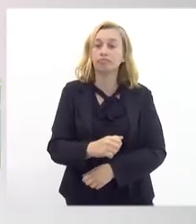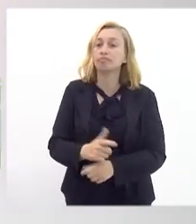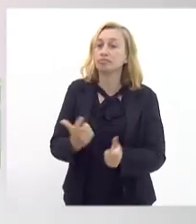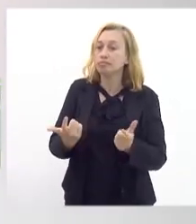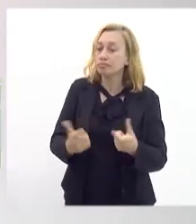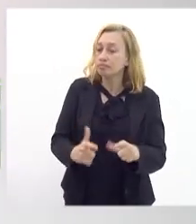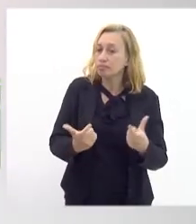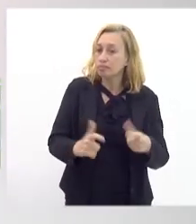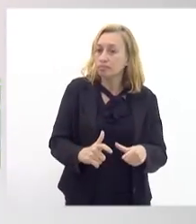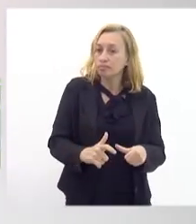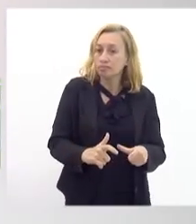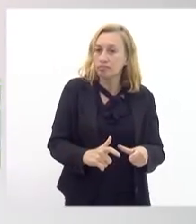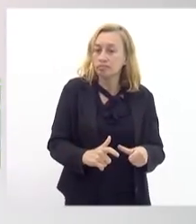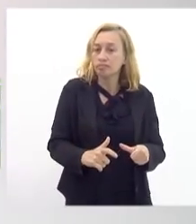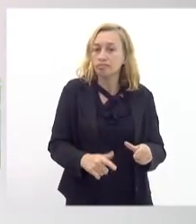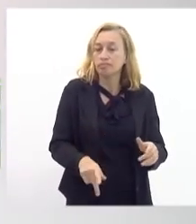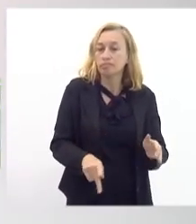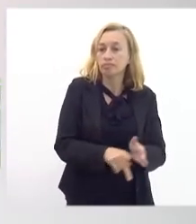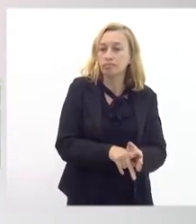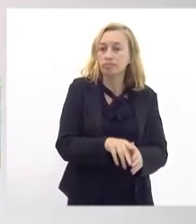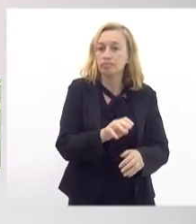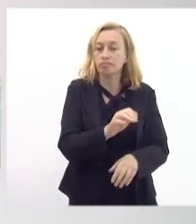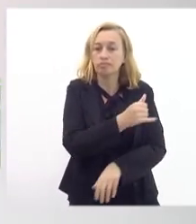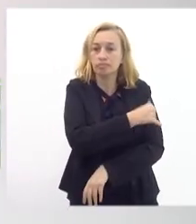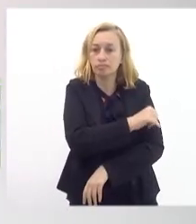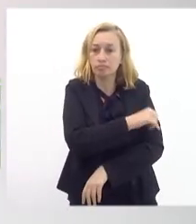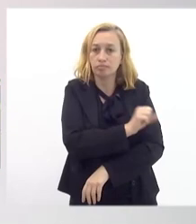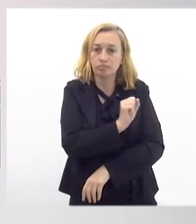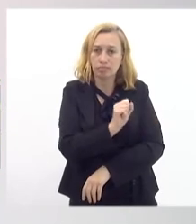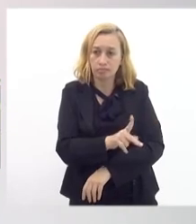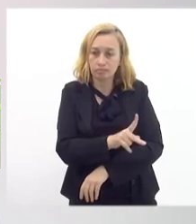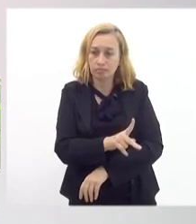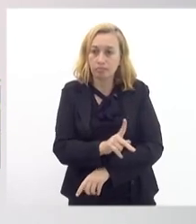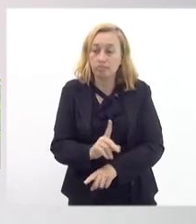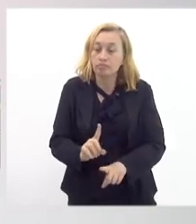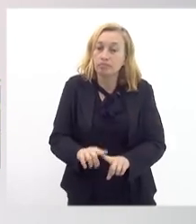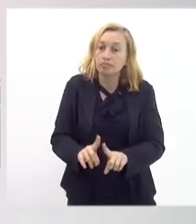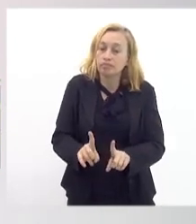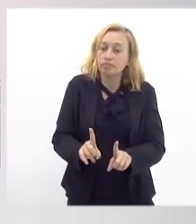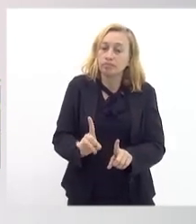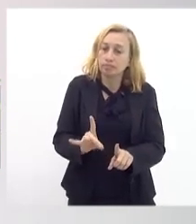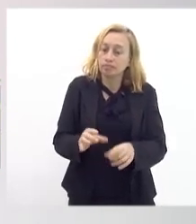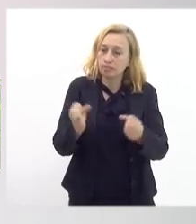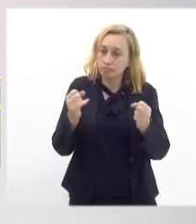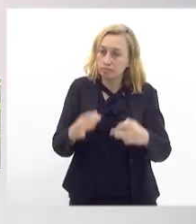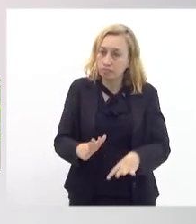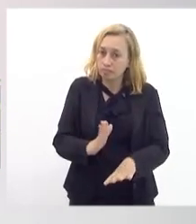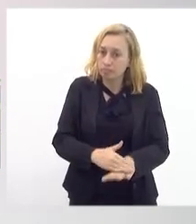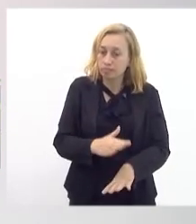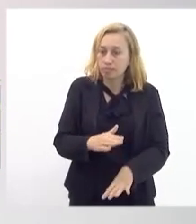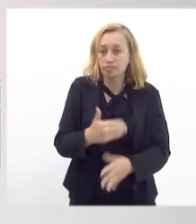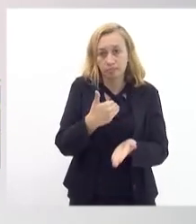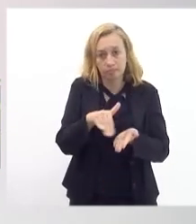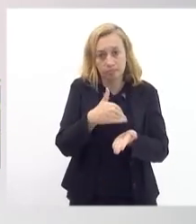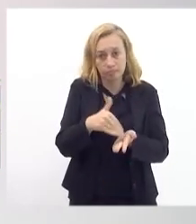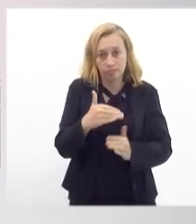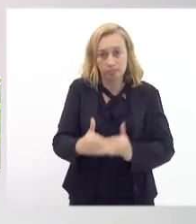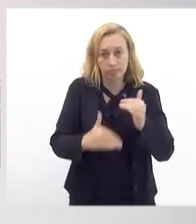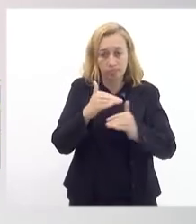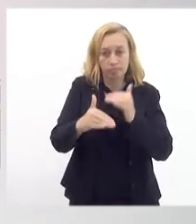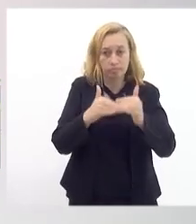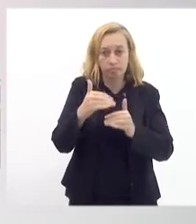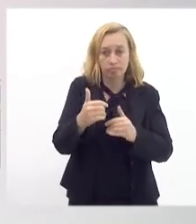localização é que tá no Rio de Janeiro só que os cara Claro a secretaria de desenvolvimento